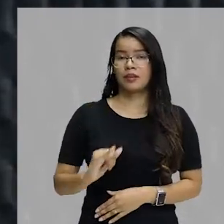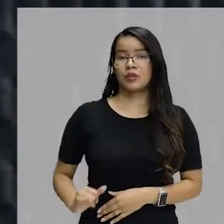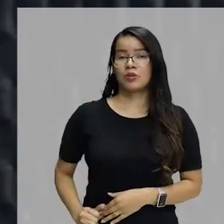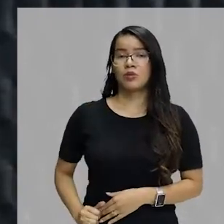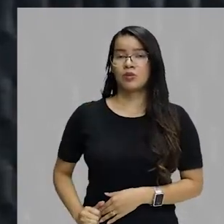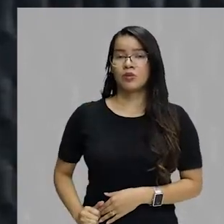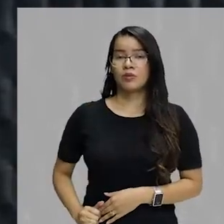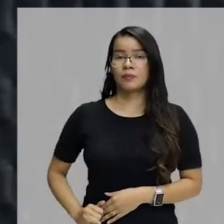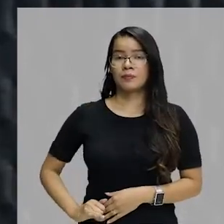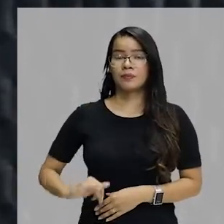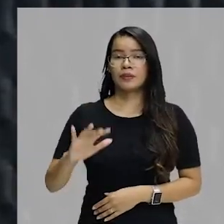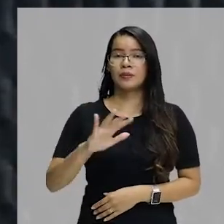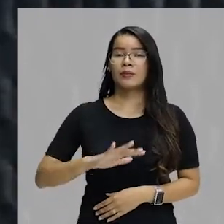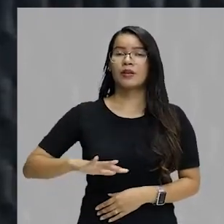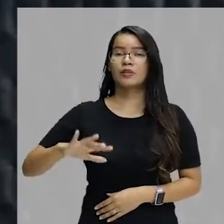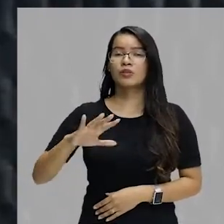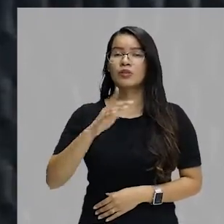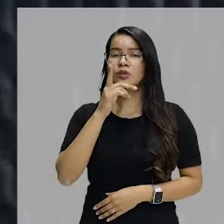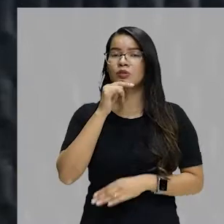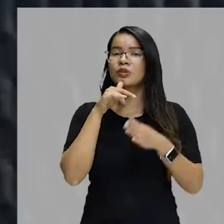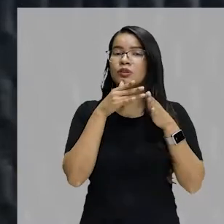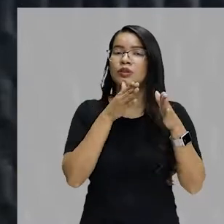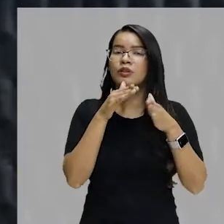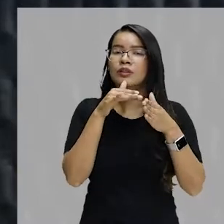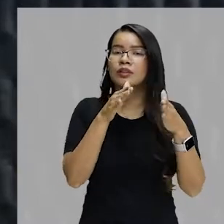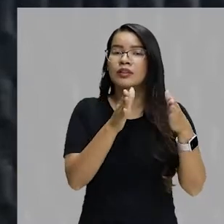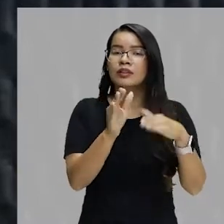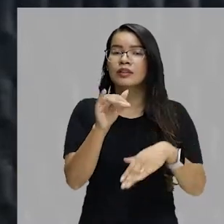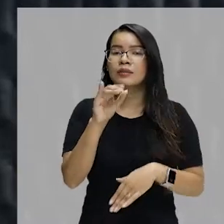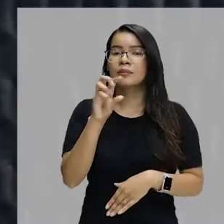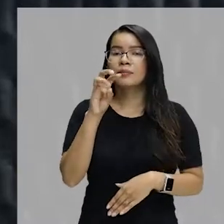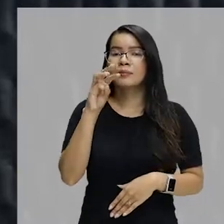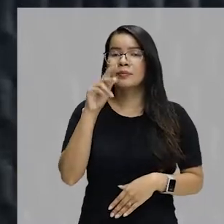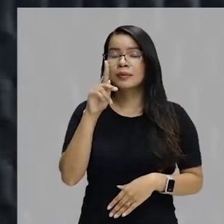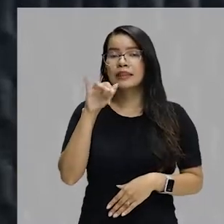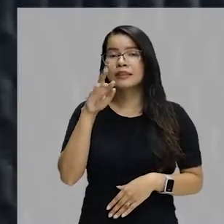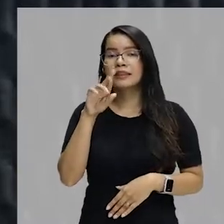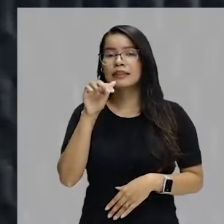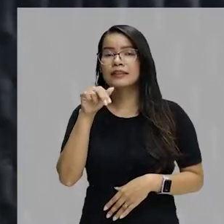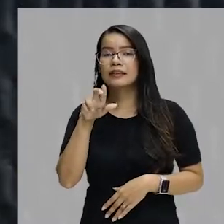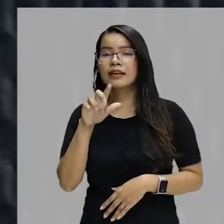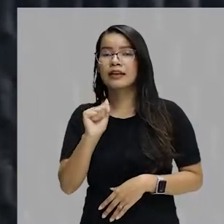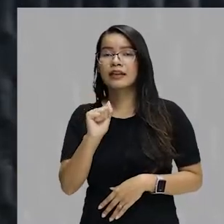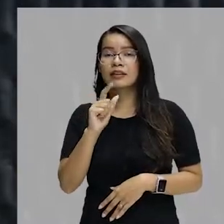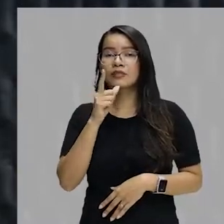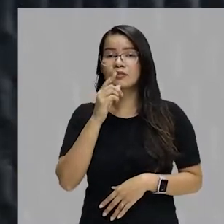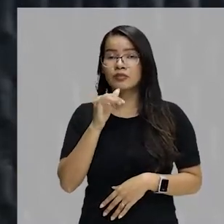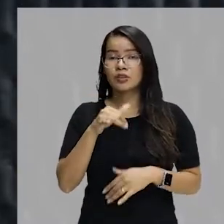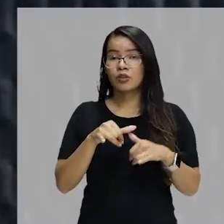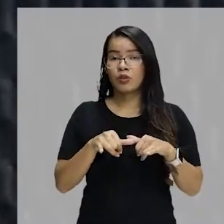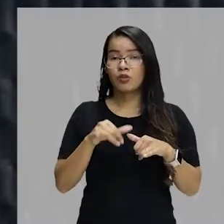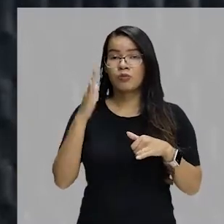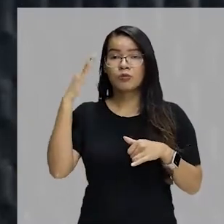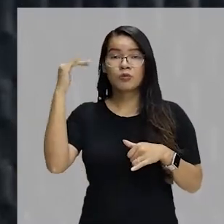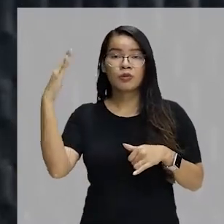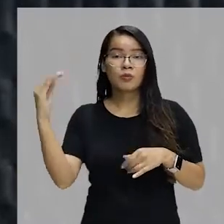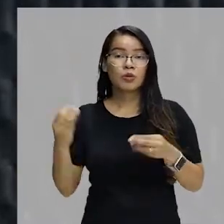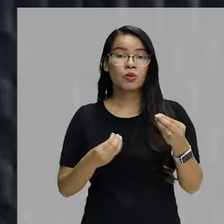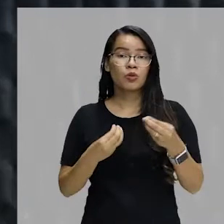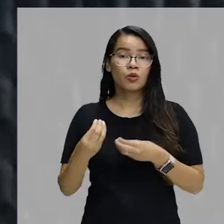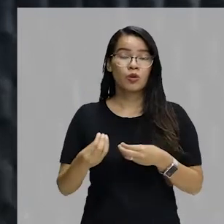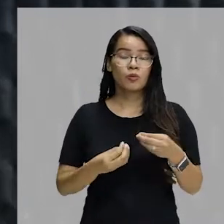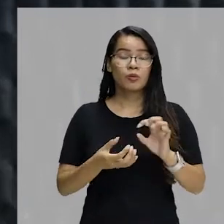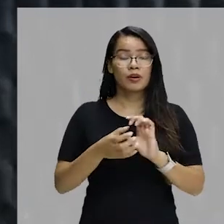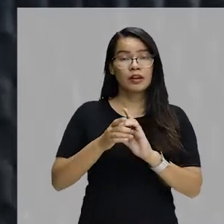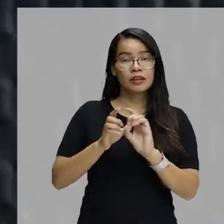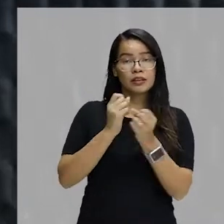na margem do Ipiranga, conhecido como o quê? Como o episódio da independência ou